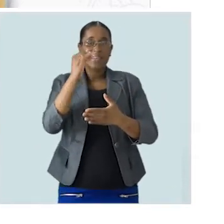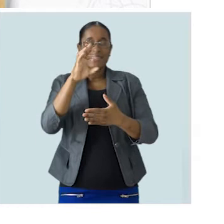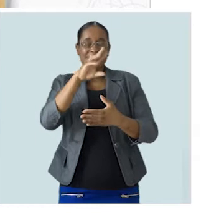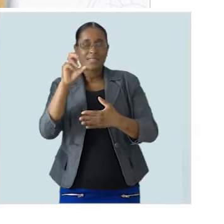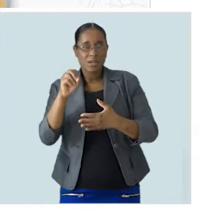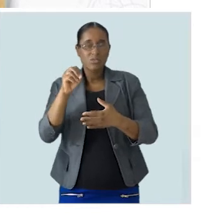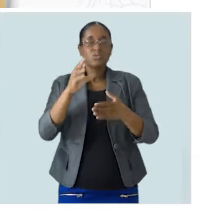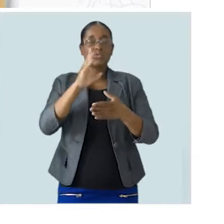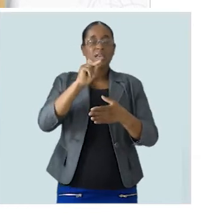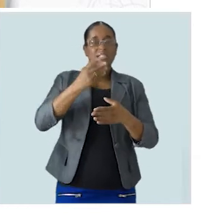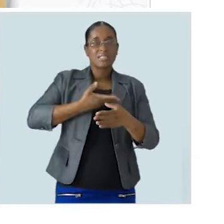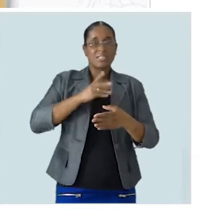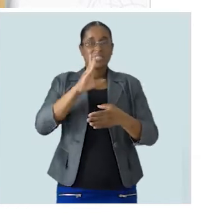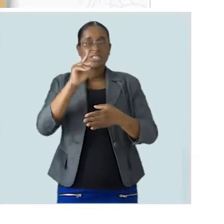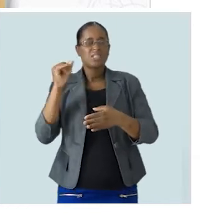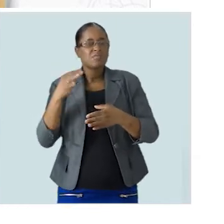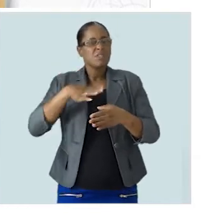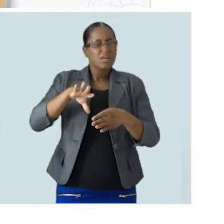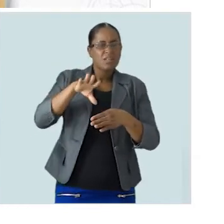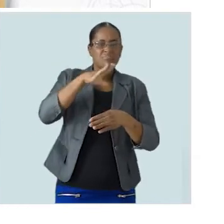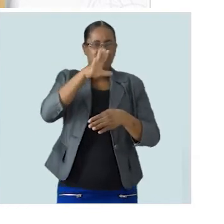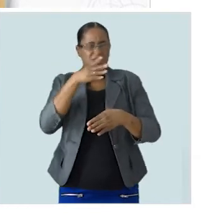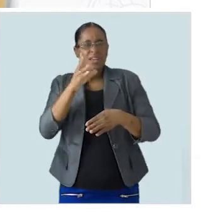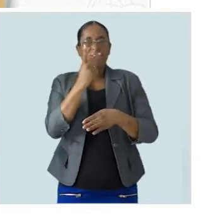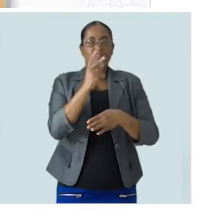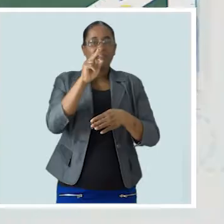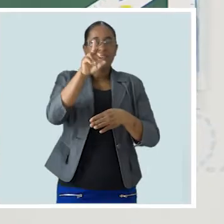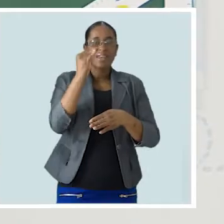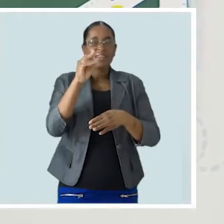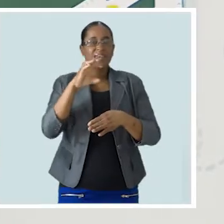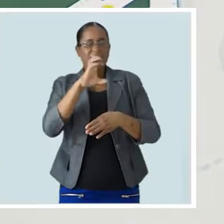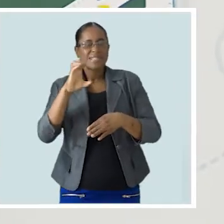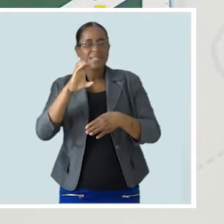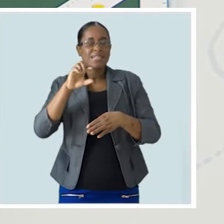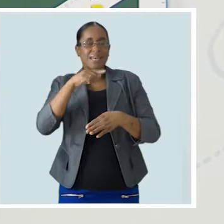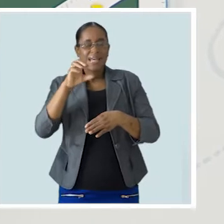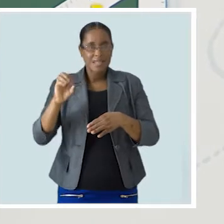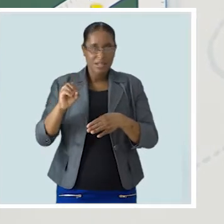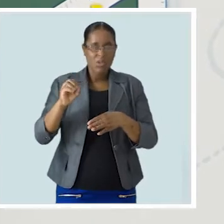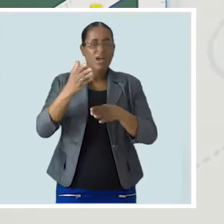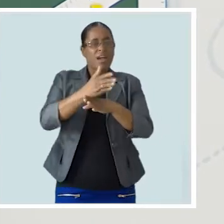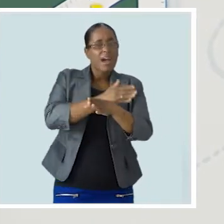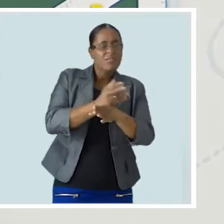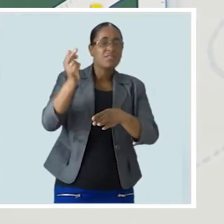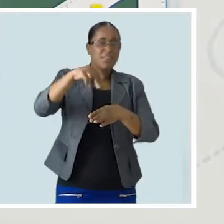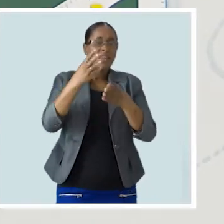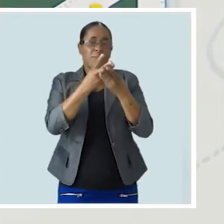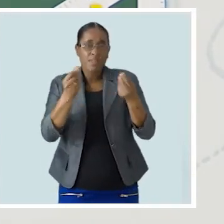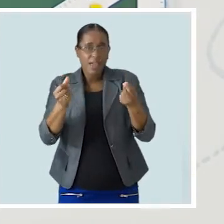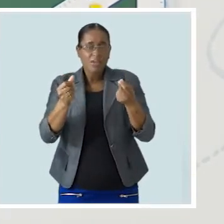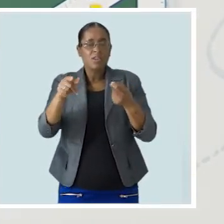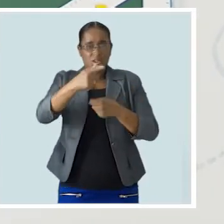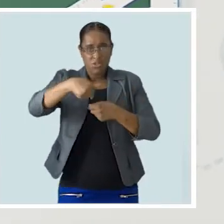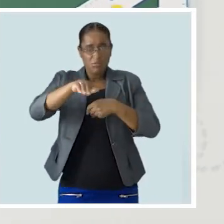dizer variação. Mas antes de entrar propriamente na matéria, nós vamos fazer um joguinho que é